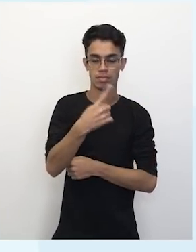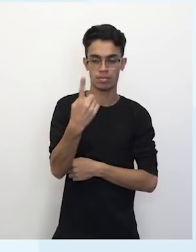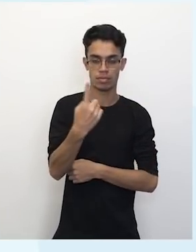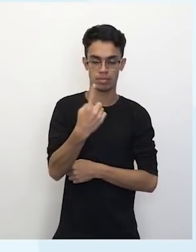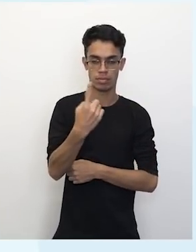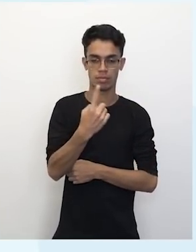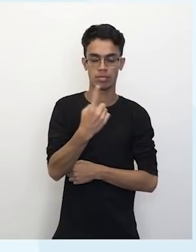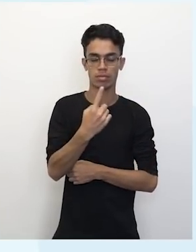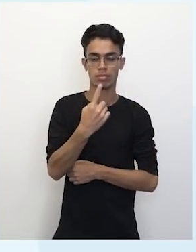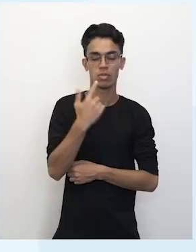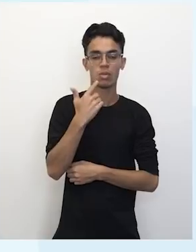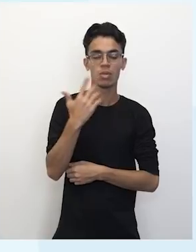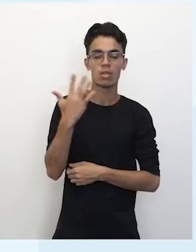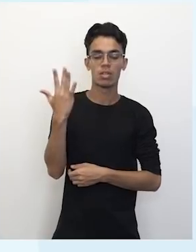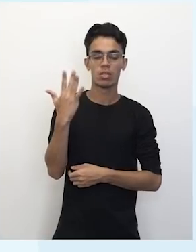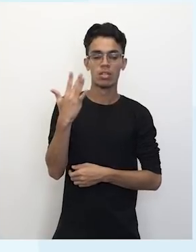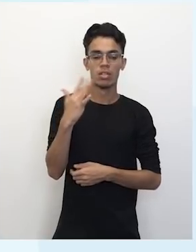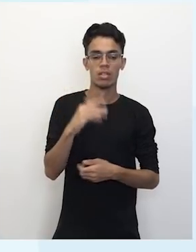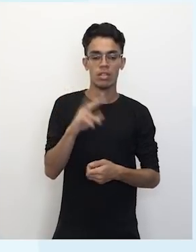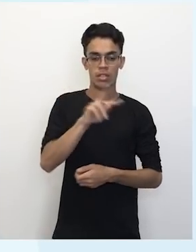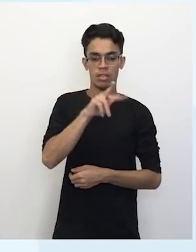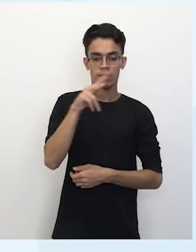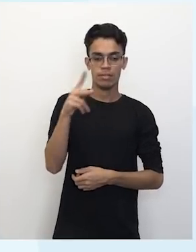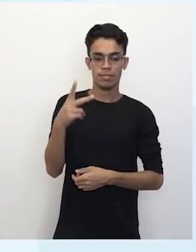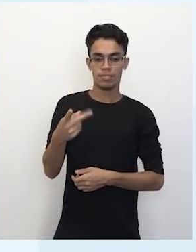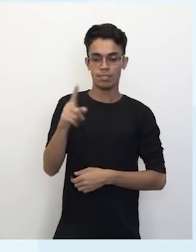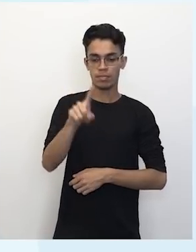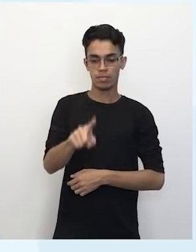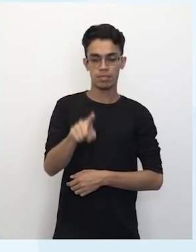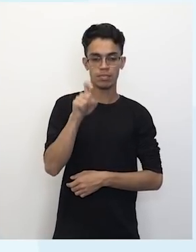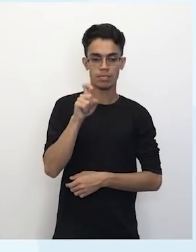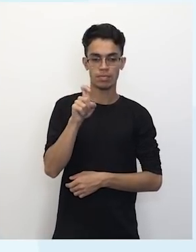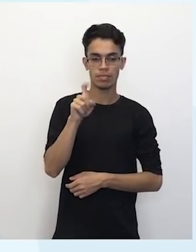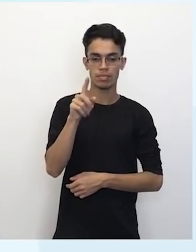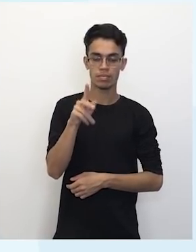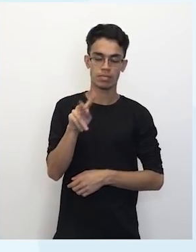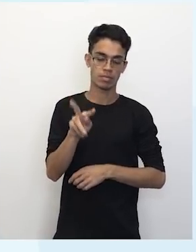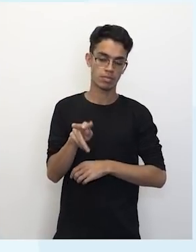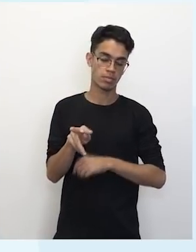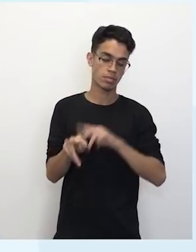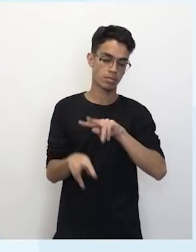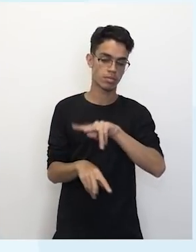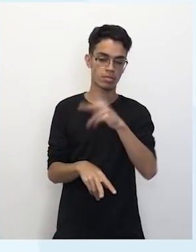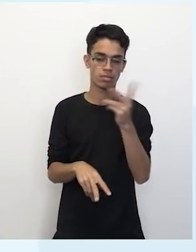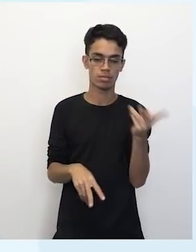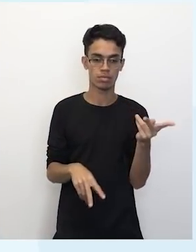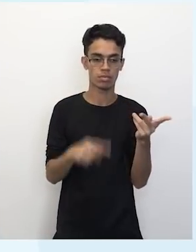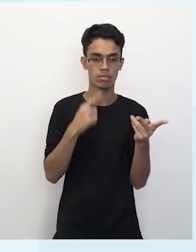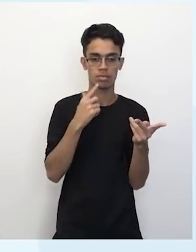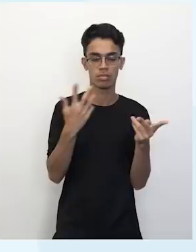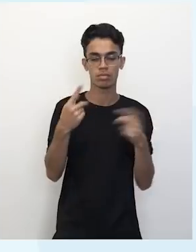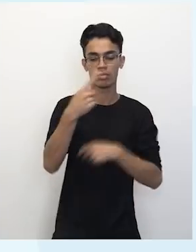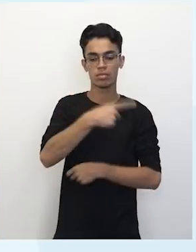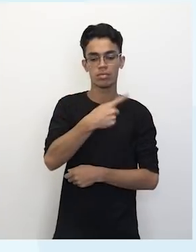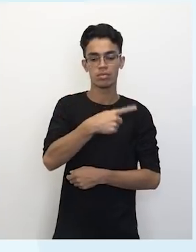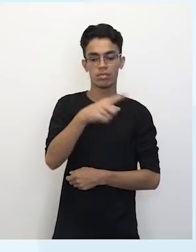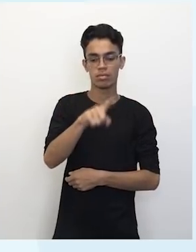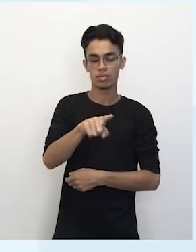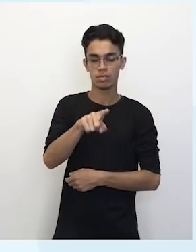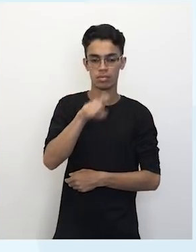A gente restaura do outro lado, ó. E o X desse lado vem para cá como menos X. E aí, ó, a gente